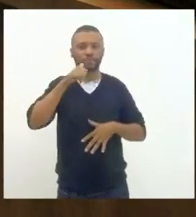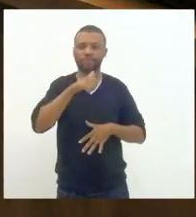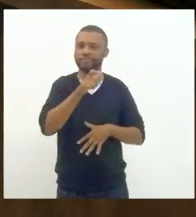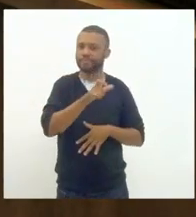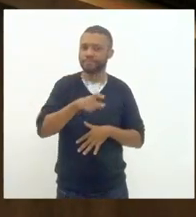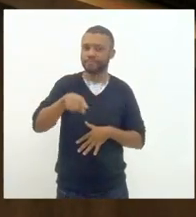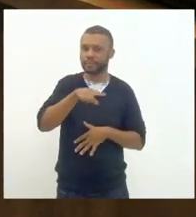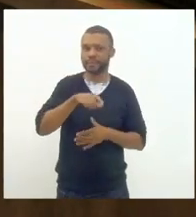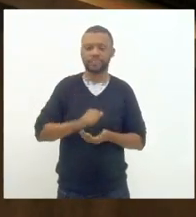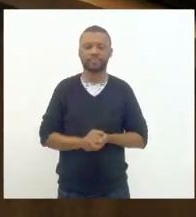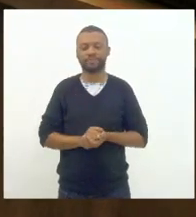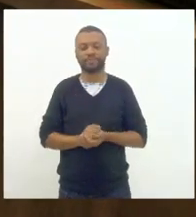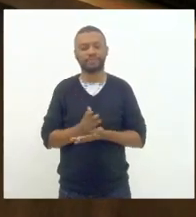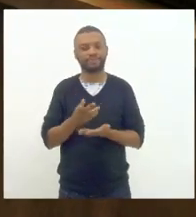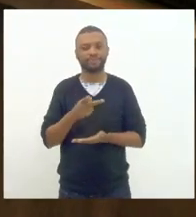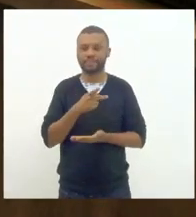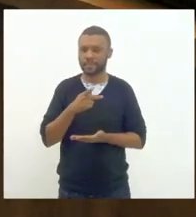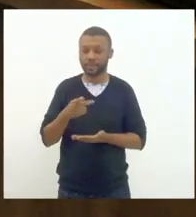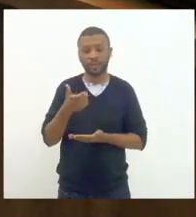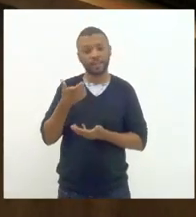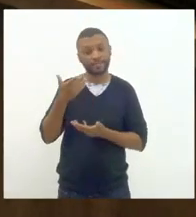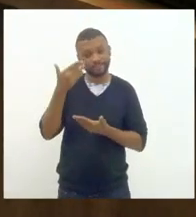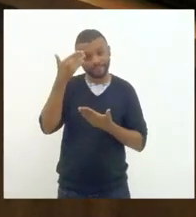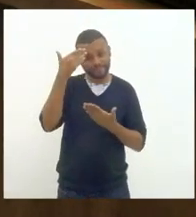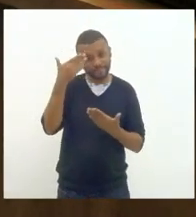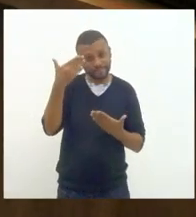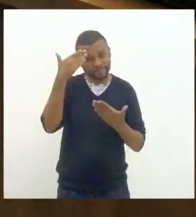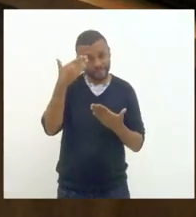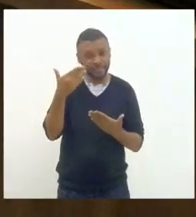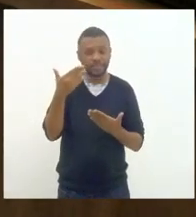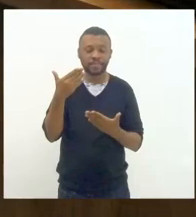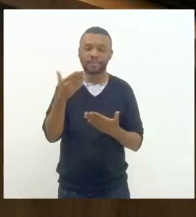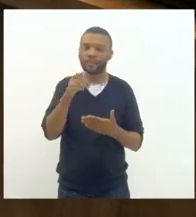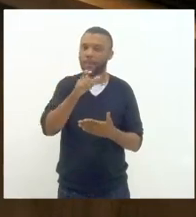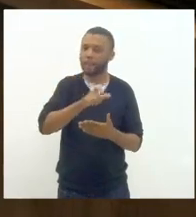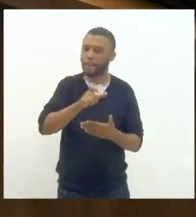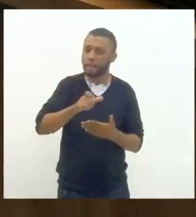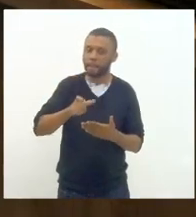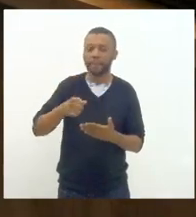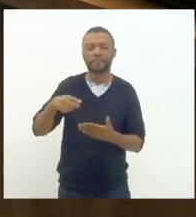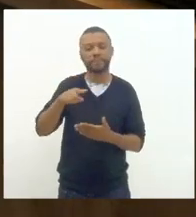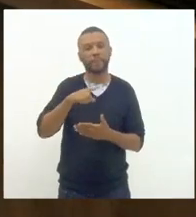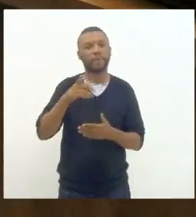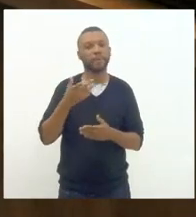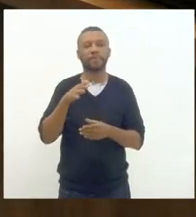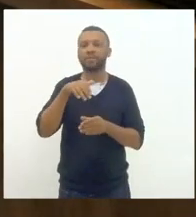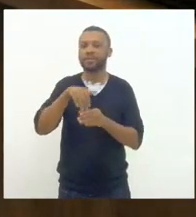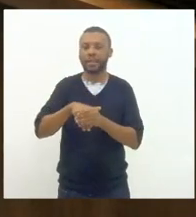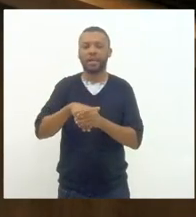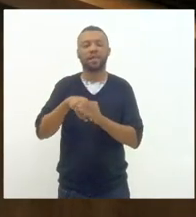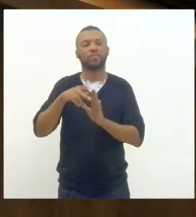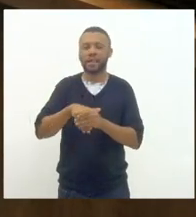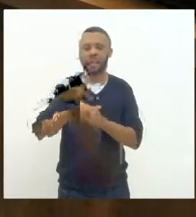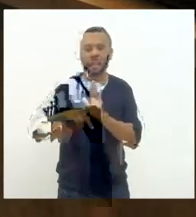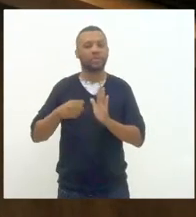Senhora presidente, eu quero aqui agradecer aos meus pares pela votação do nosso